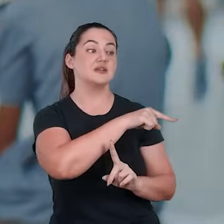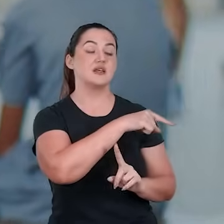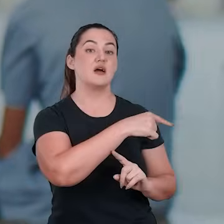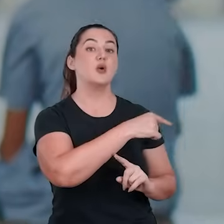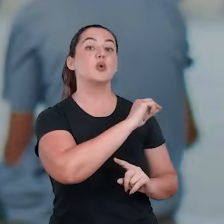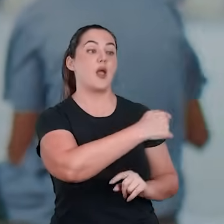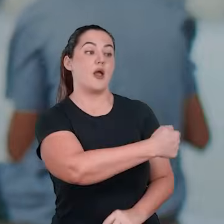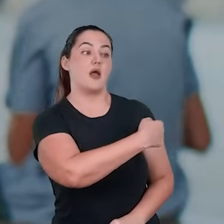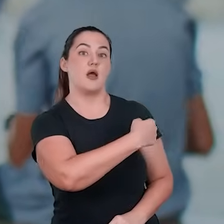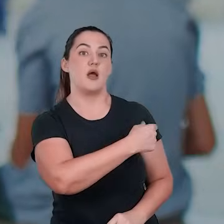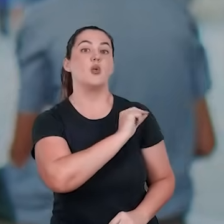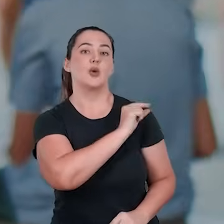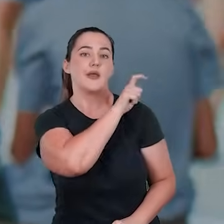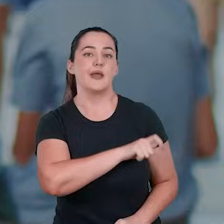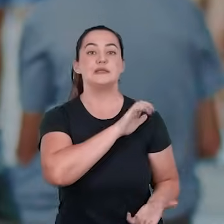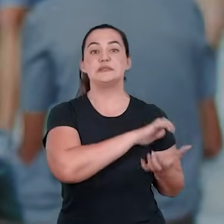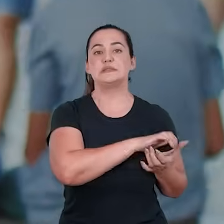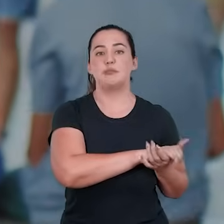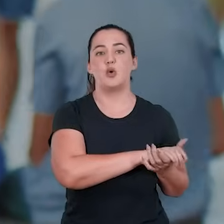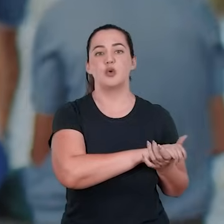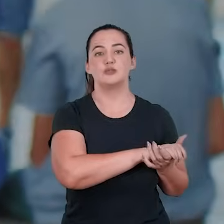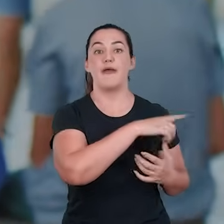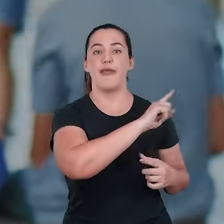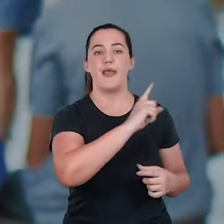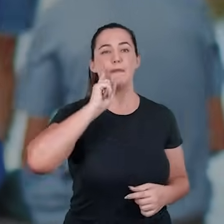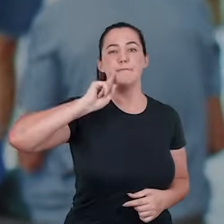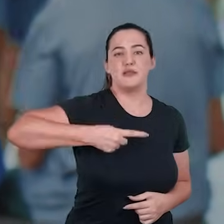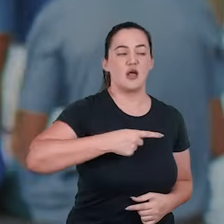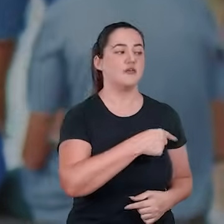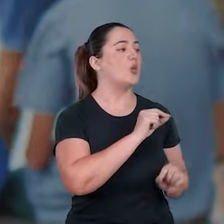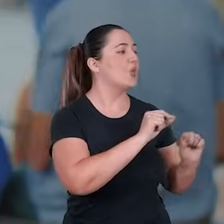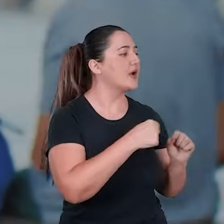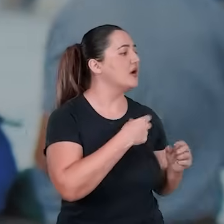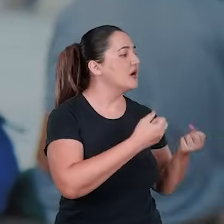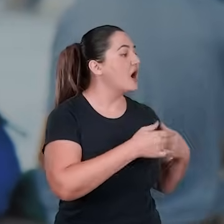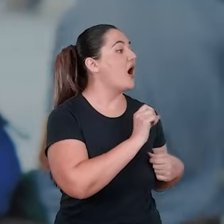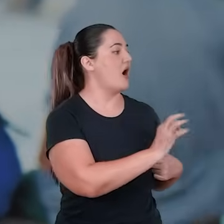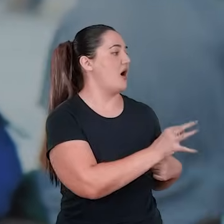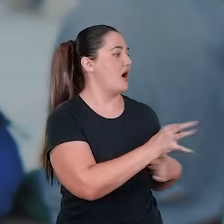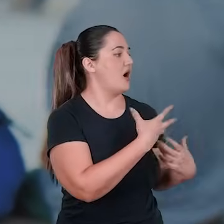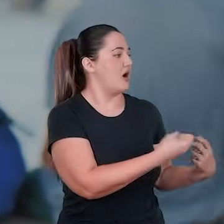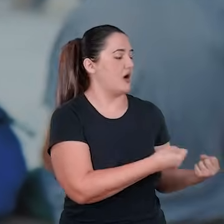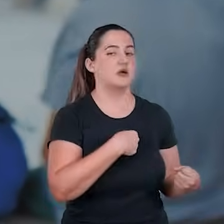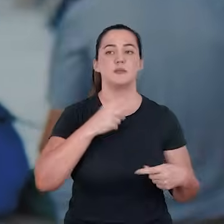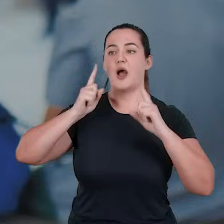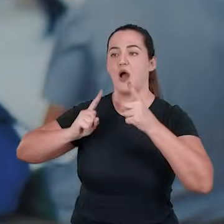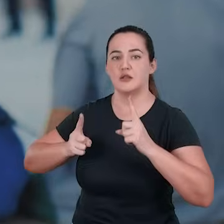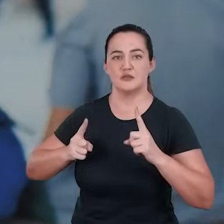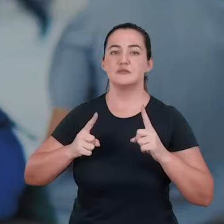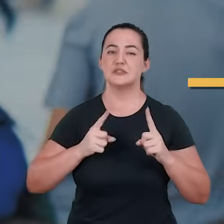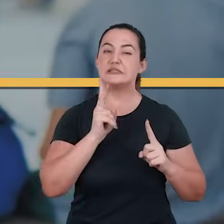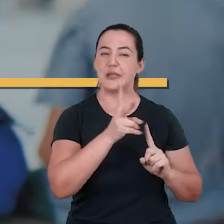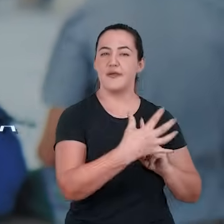pelos bastidores, atrás das cortinas, é aquela que determinava o que o imperador deveria fazer ou não. Agora imagina, naquele mês de